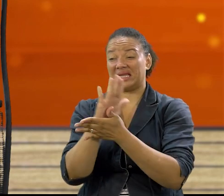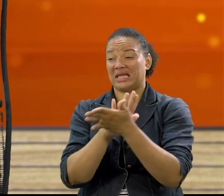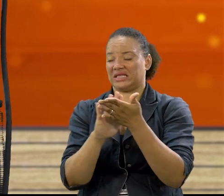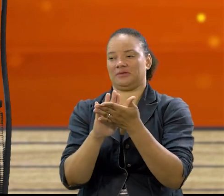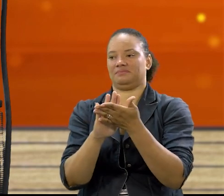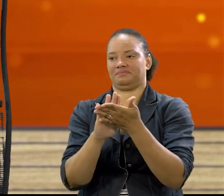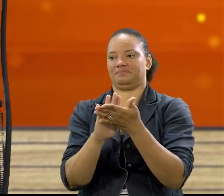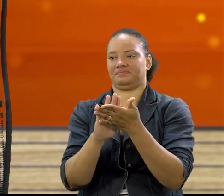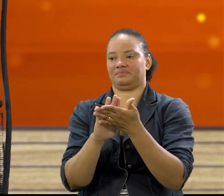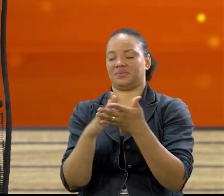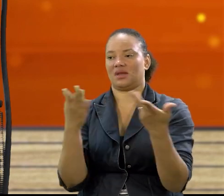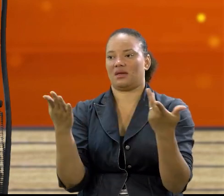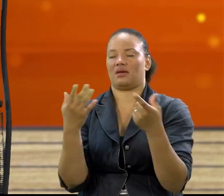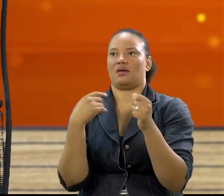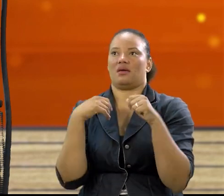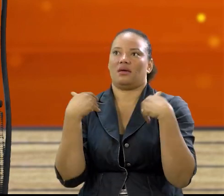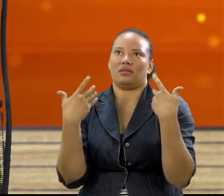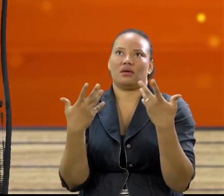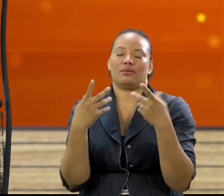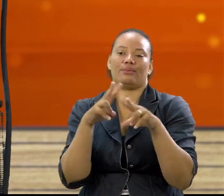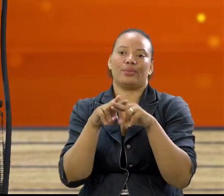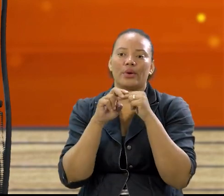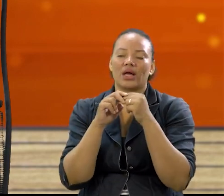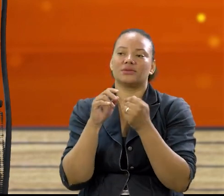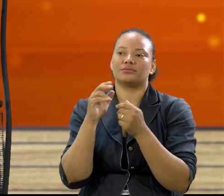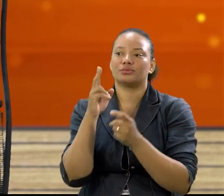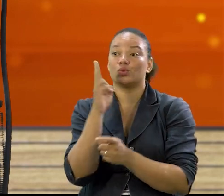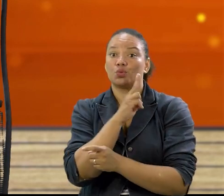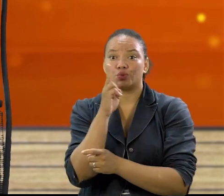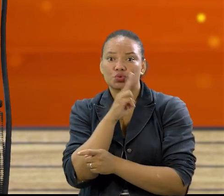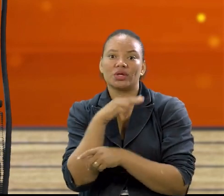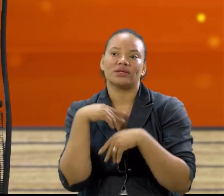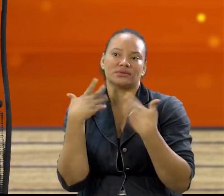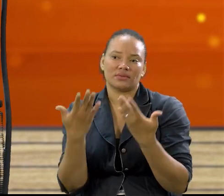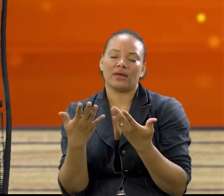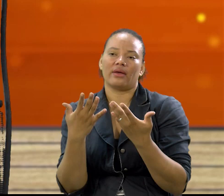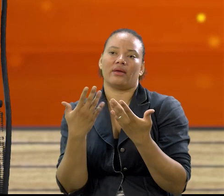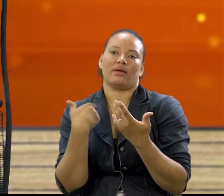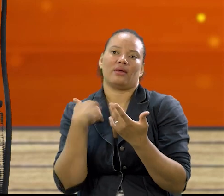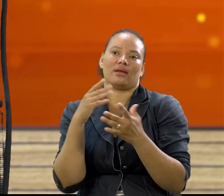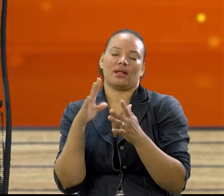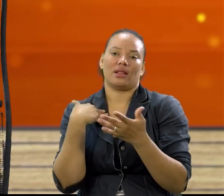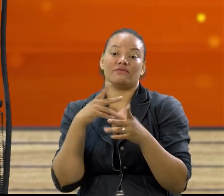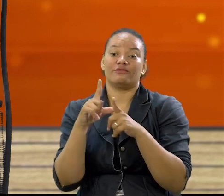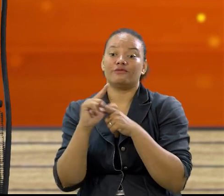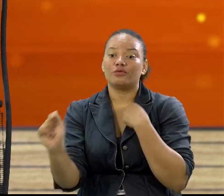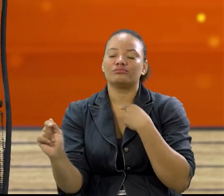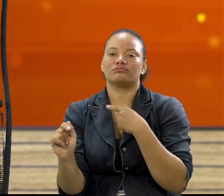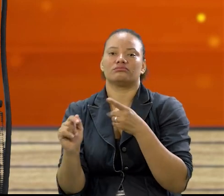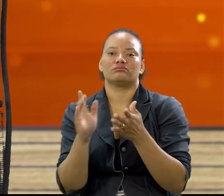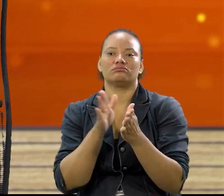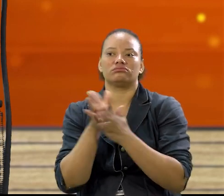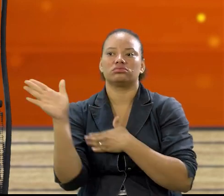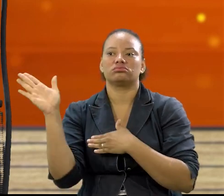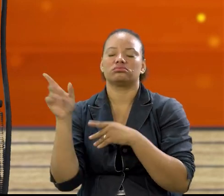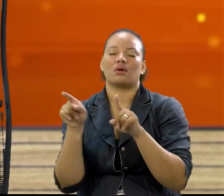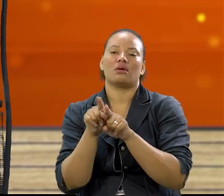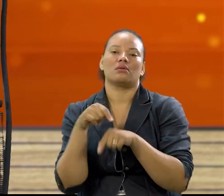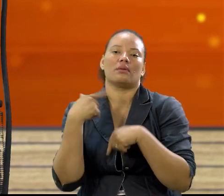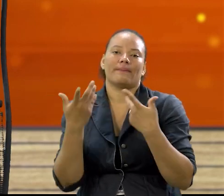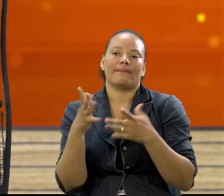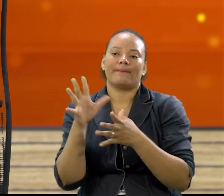isso dado a ao fato de uma emergência Então ela pega a criança e leva para a